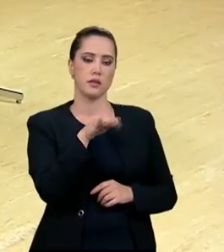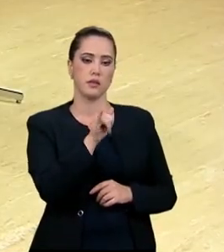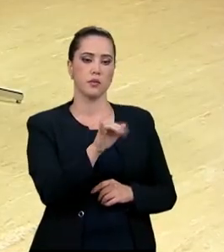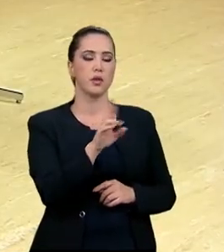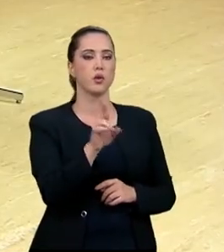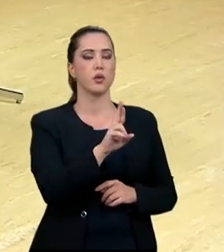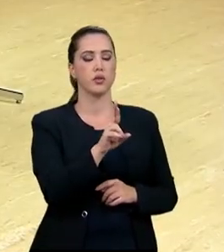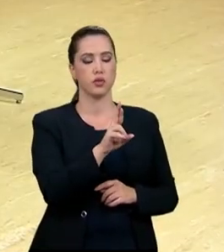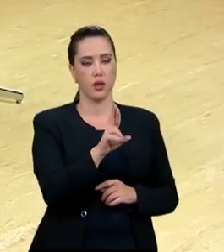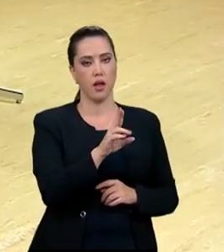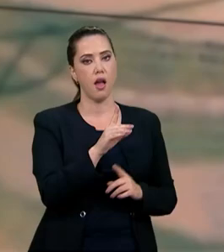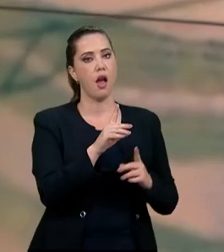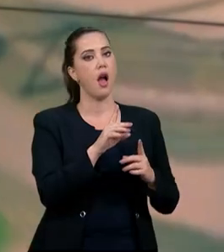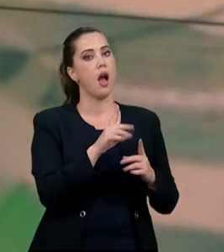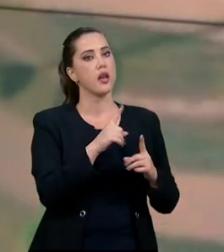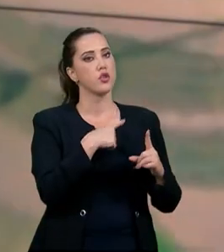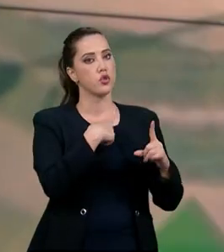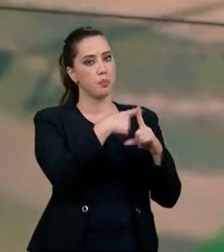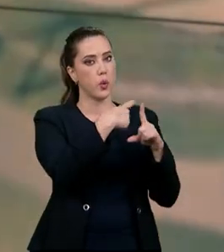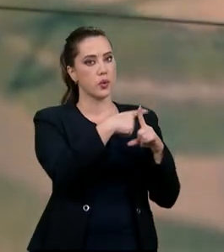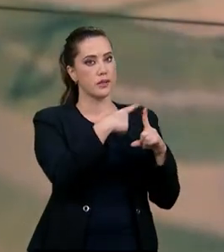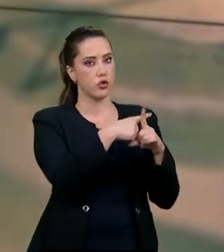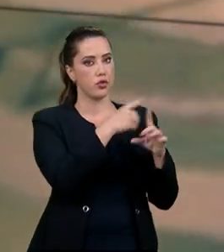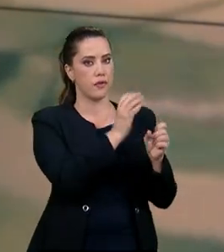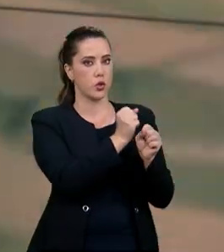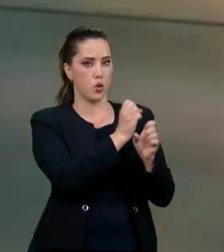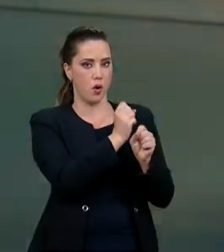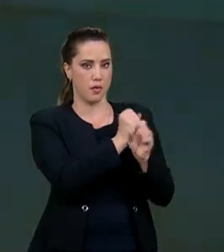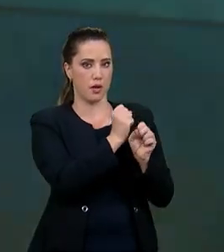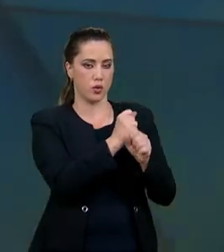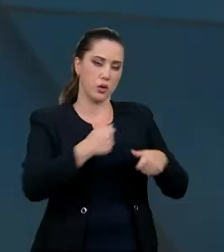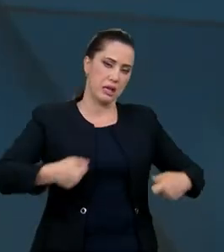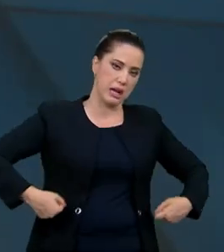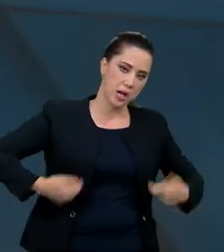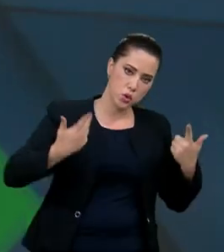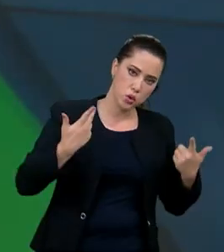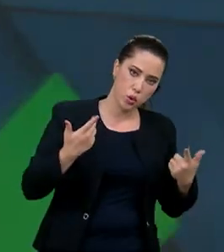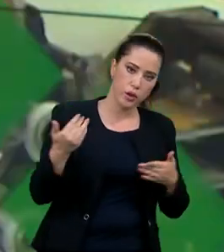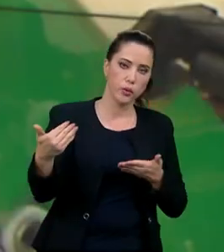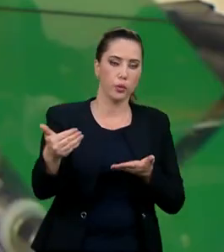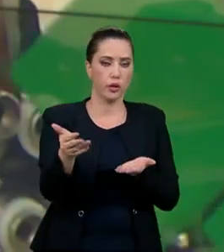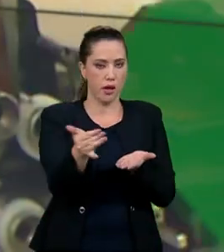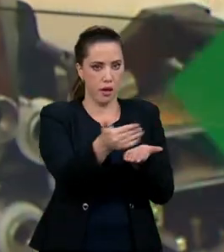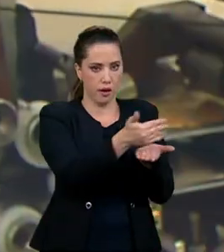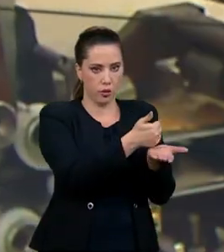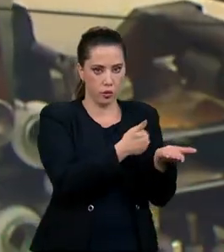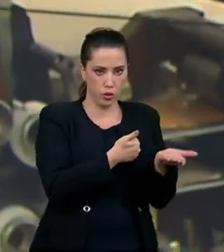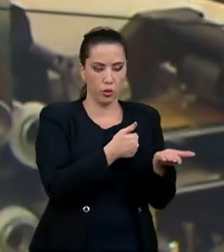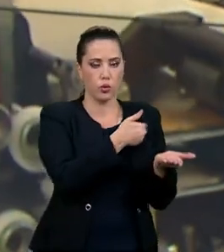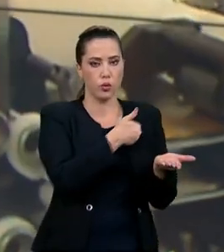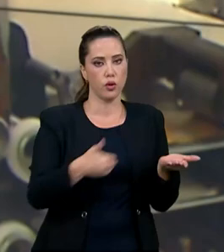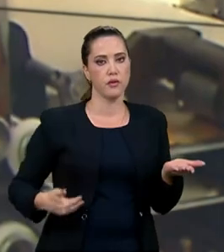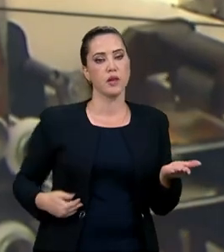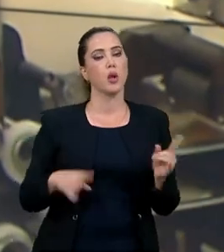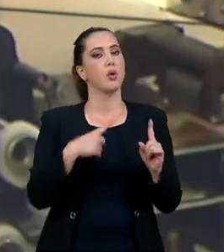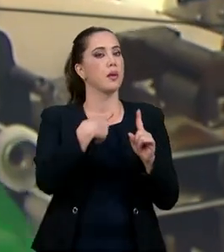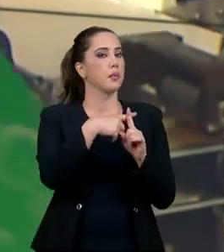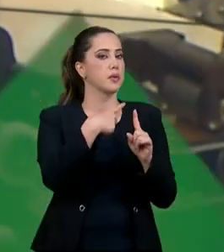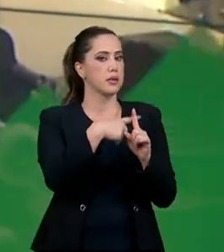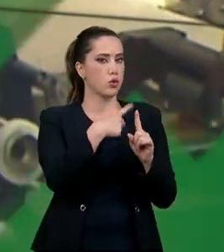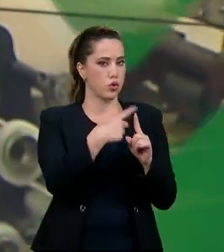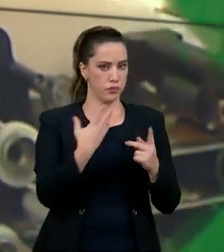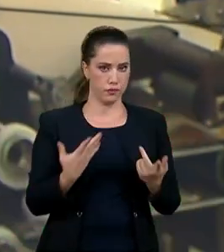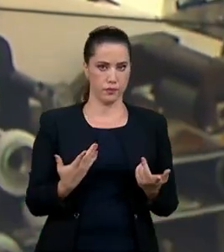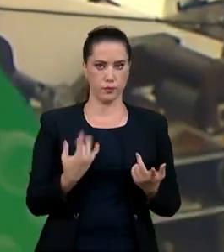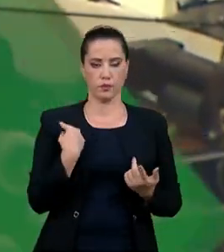contas positivas do governo. Então, isso no pilar austeridade fiscal que a gente tem se preocupado em cumprir de maneira bastante rigorosa. Do lado de melhoria do